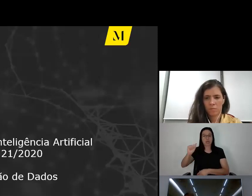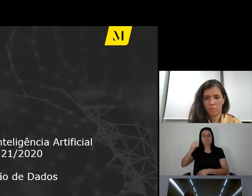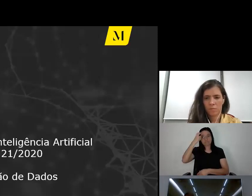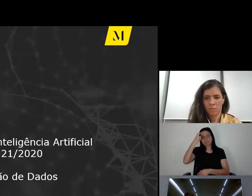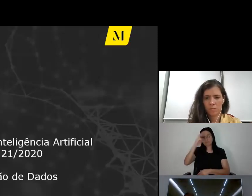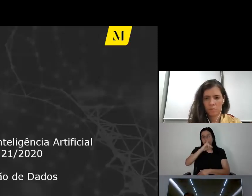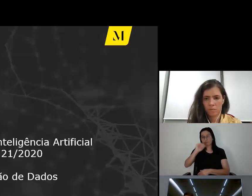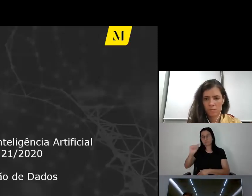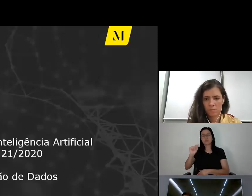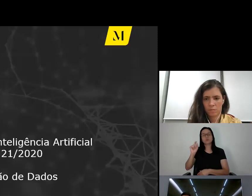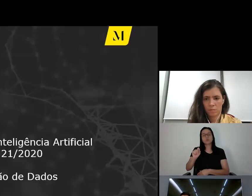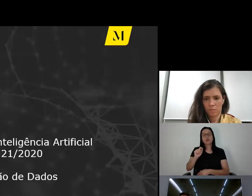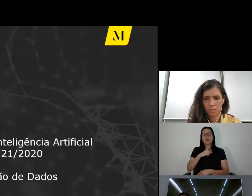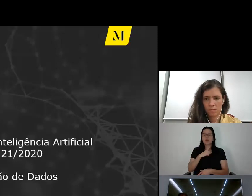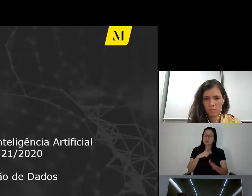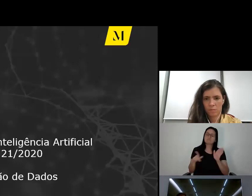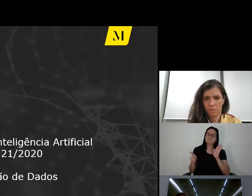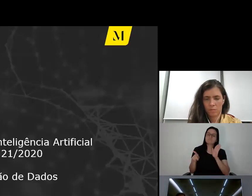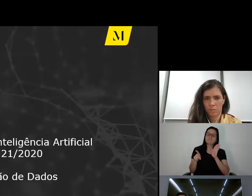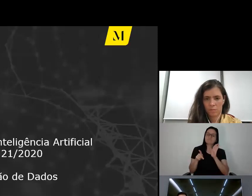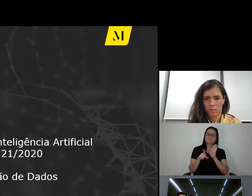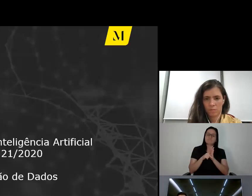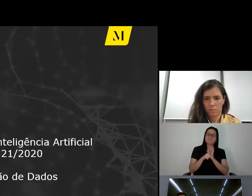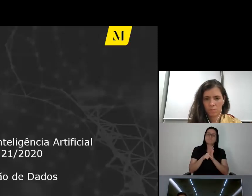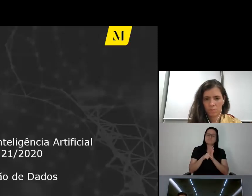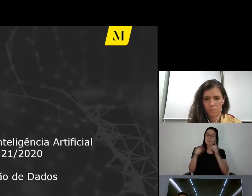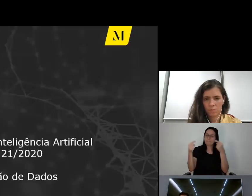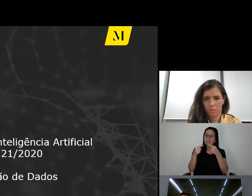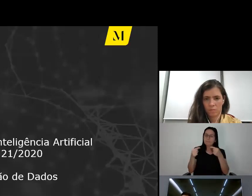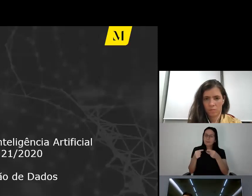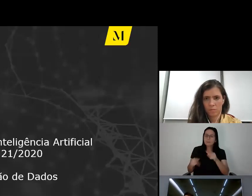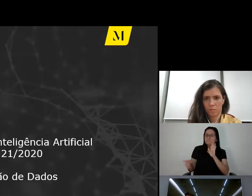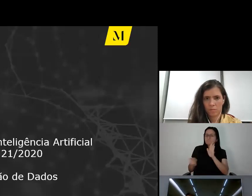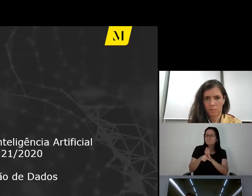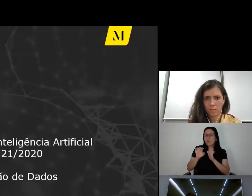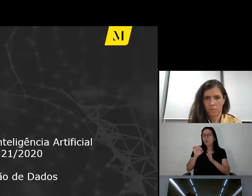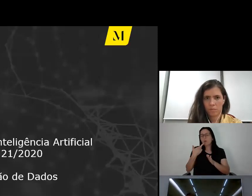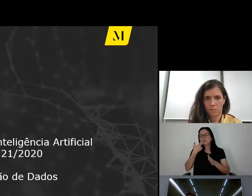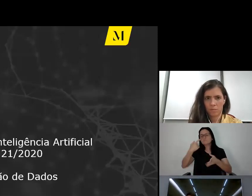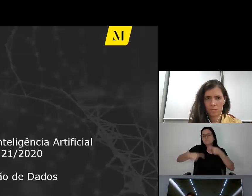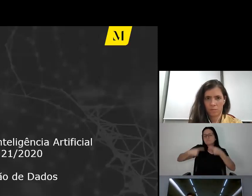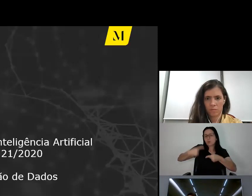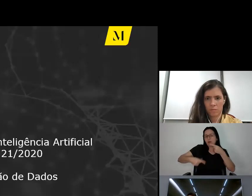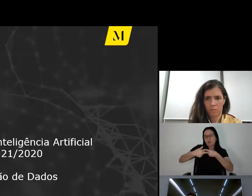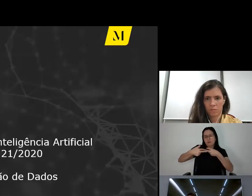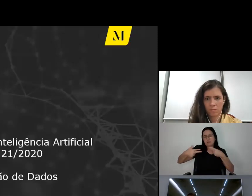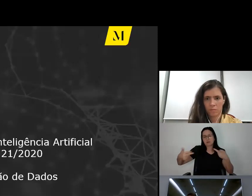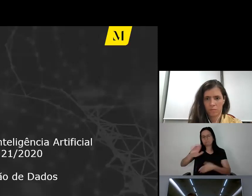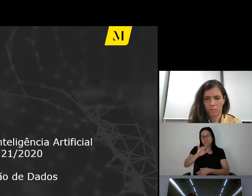essa inteligência artificial ela adquire um viés próprio ou uma ideologia política. Um exemplo que eu trago aqui, sem mencionar